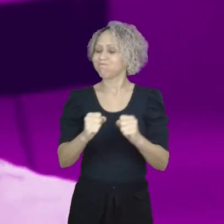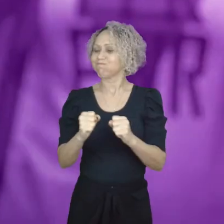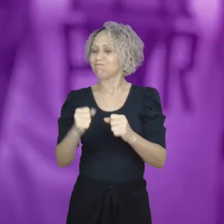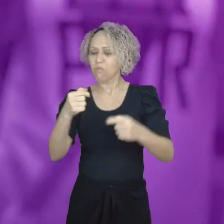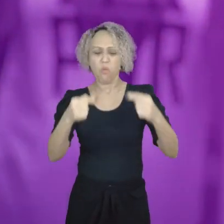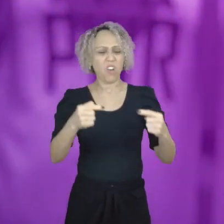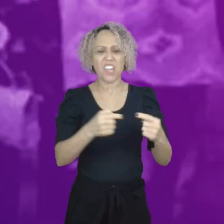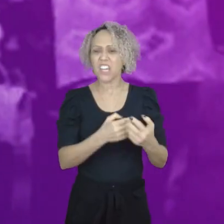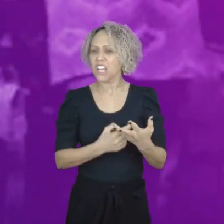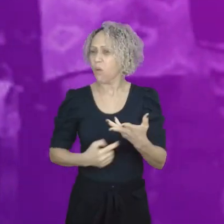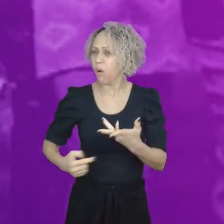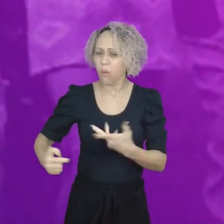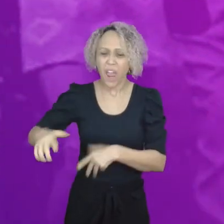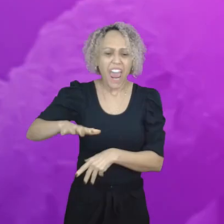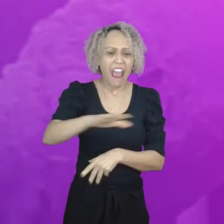poder.